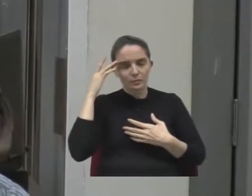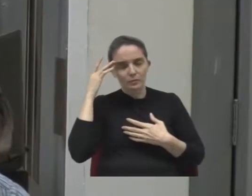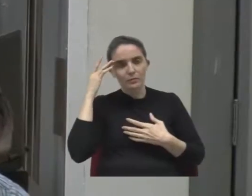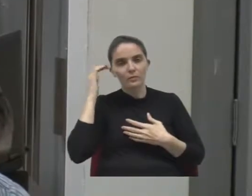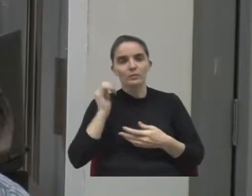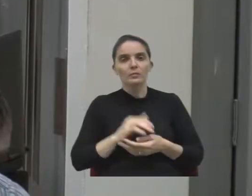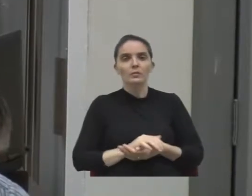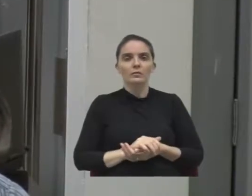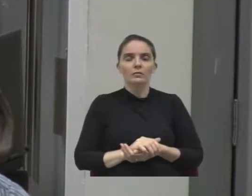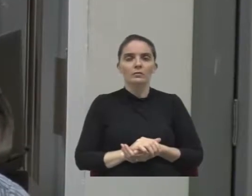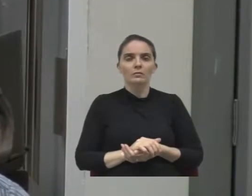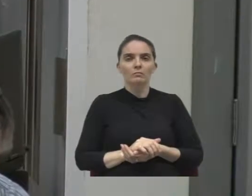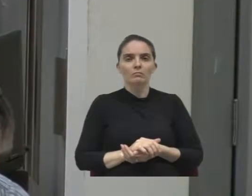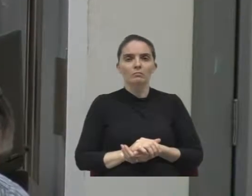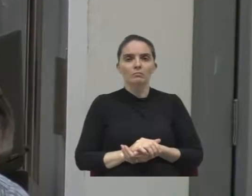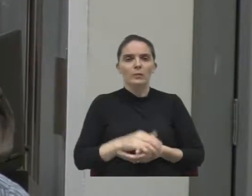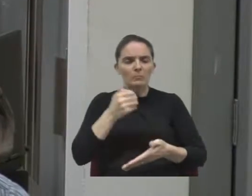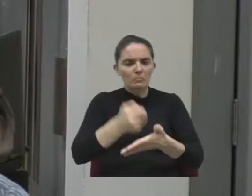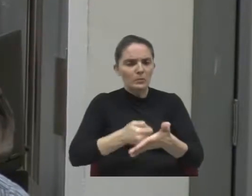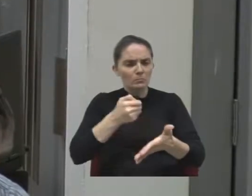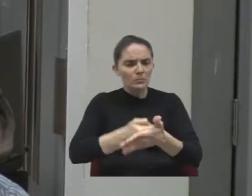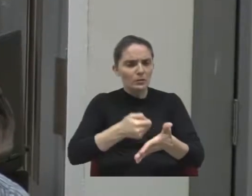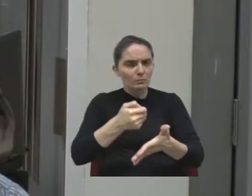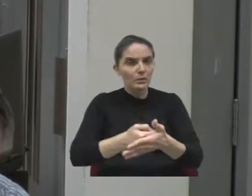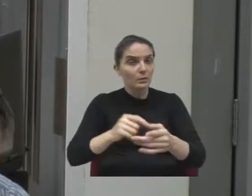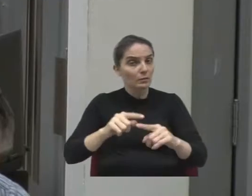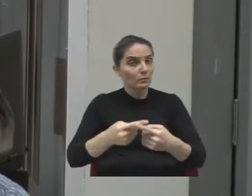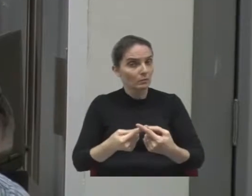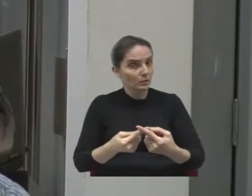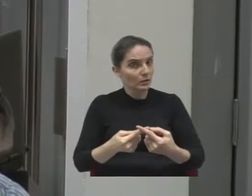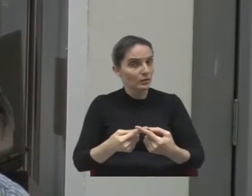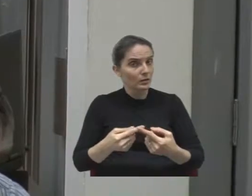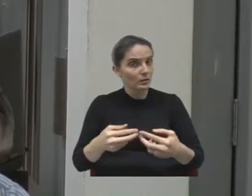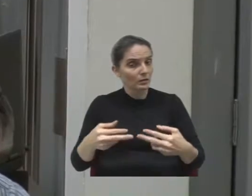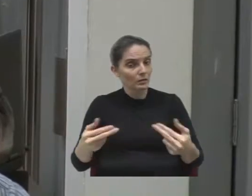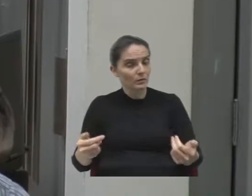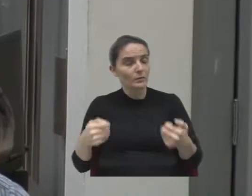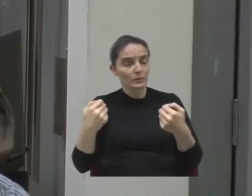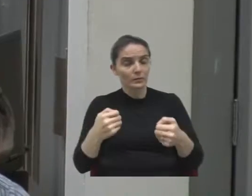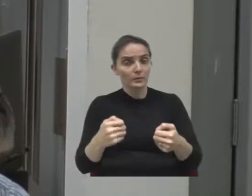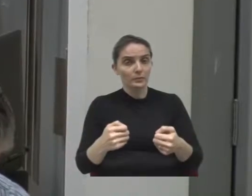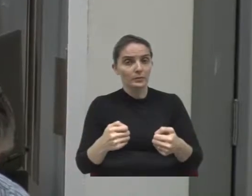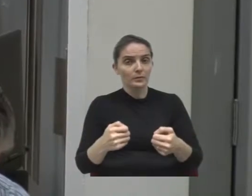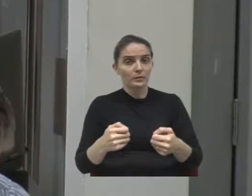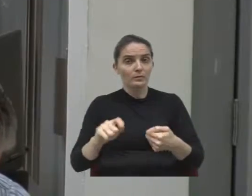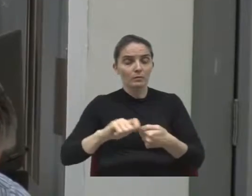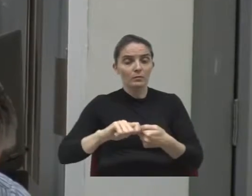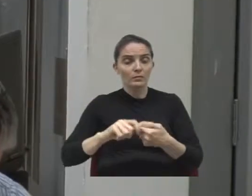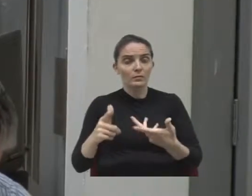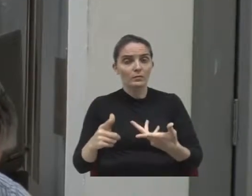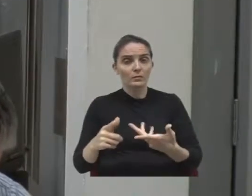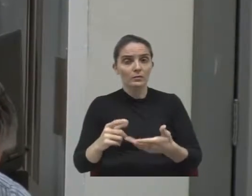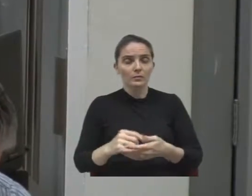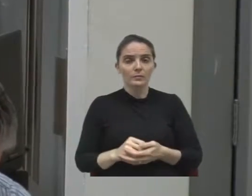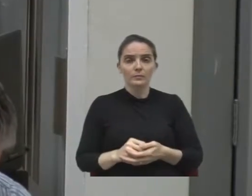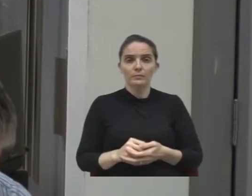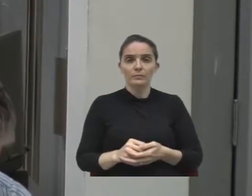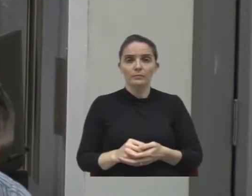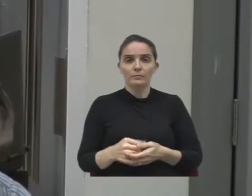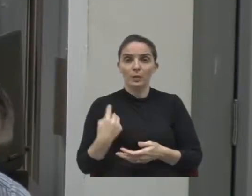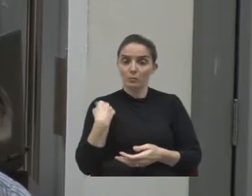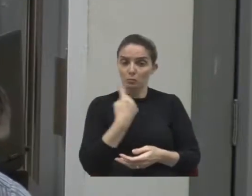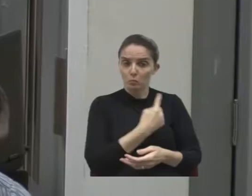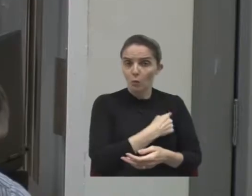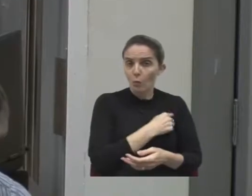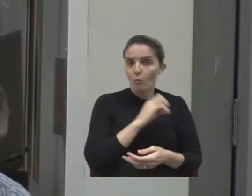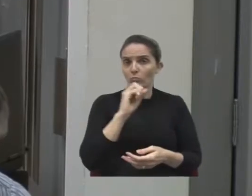brigam mais por isso, mas a gente sabe que é uma coisa que a gente não pode fugir. Seja daqui para a gente, seja ainda para a nossa geração, seja